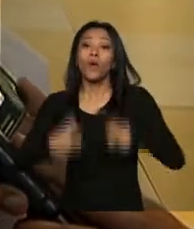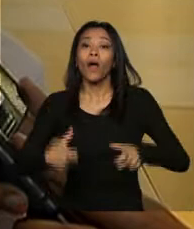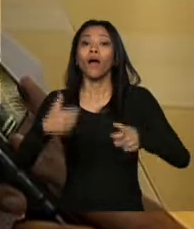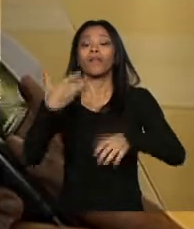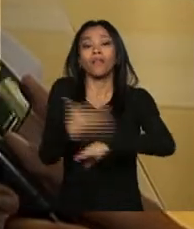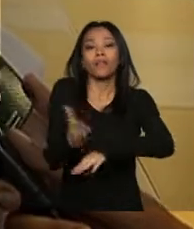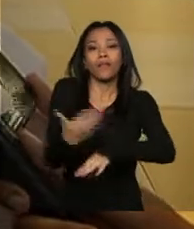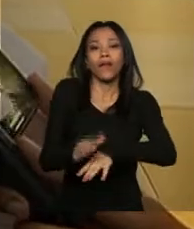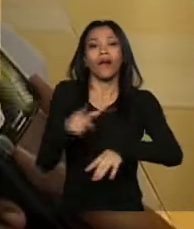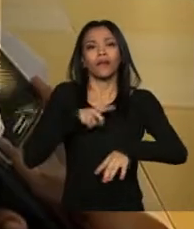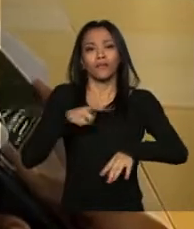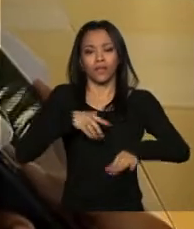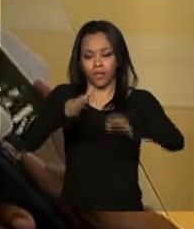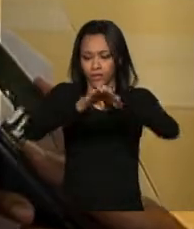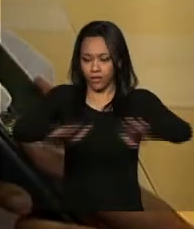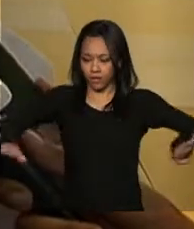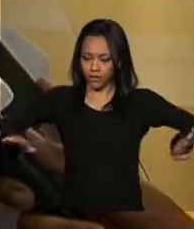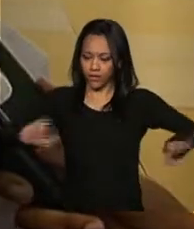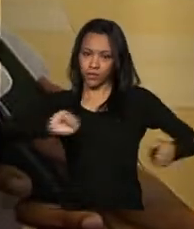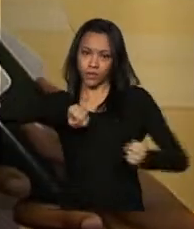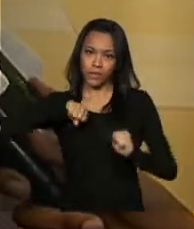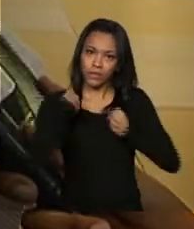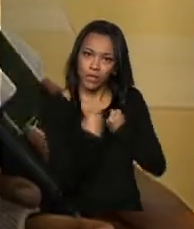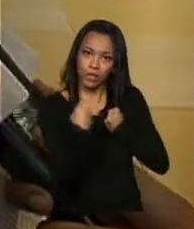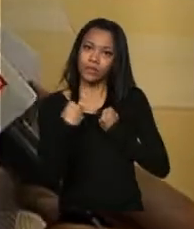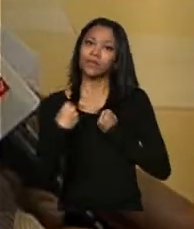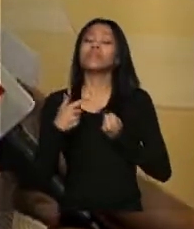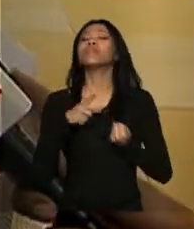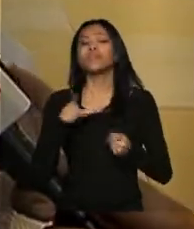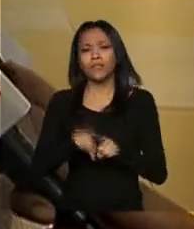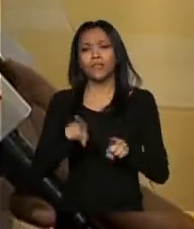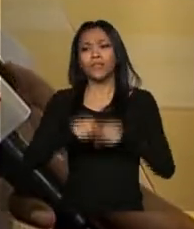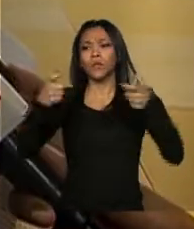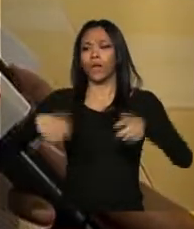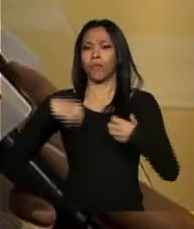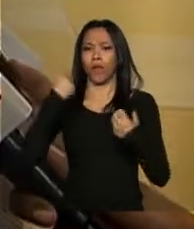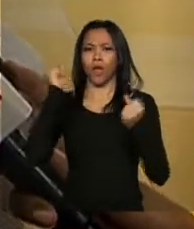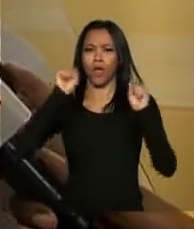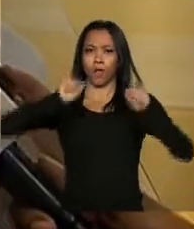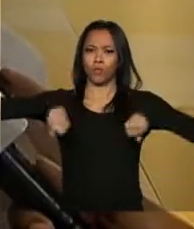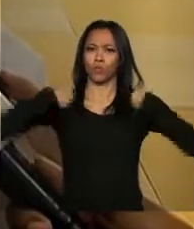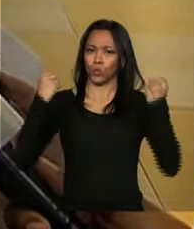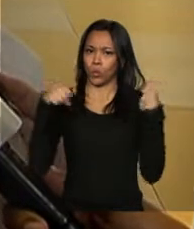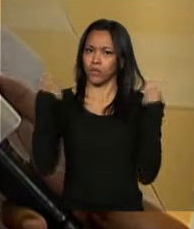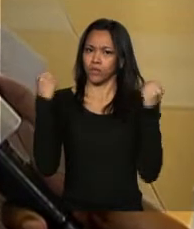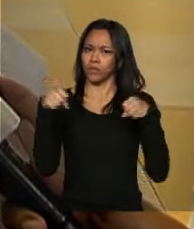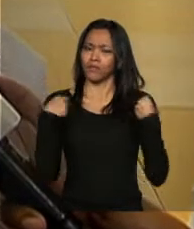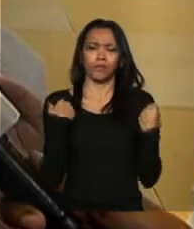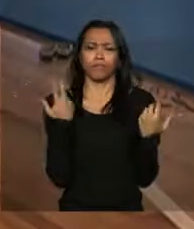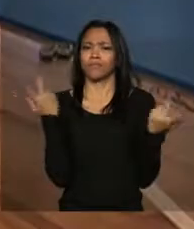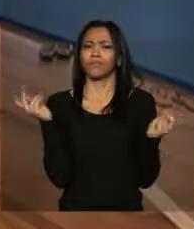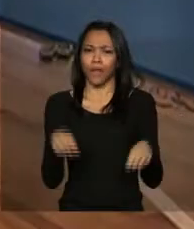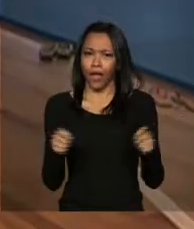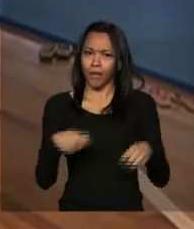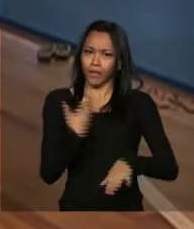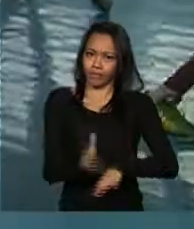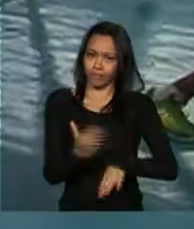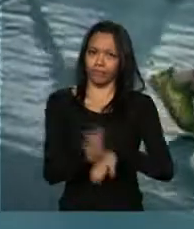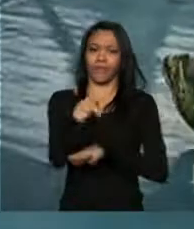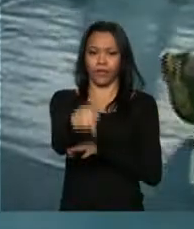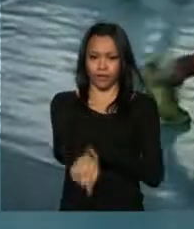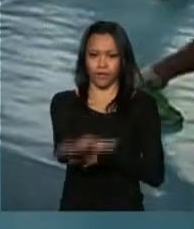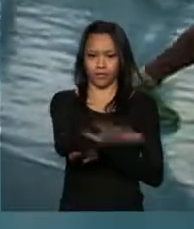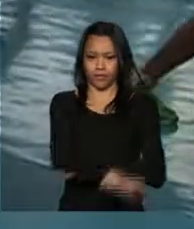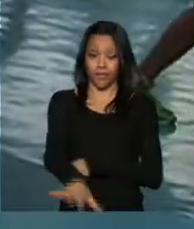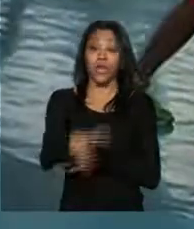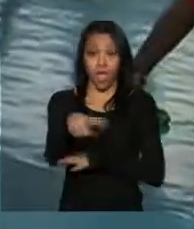treinar, tem tatame, tem sala de musculação. Então, eu consigo vir para cá e poder fazer todo o meu treinamento. Além de receber